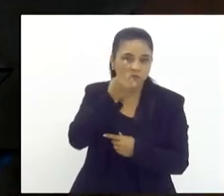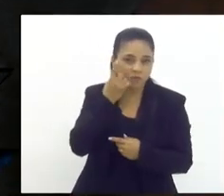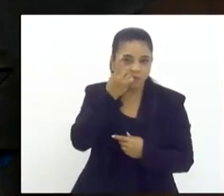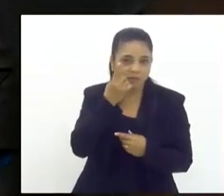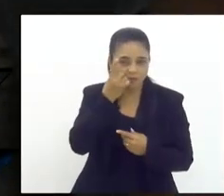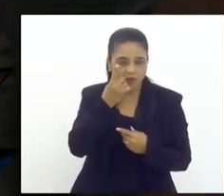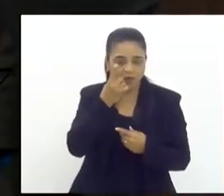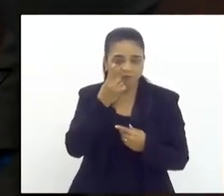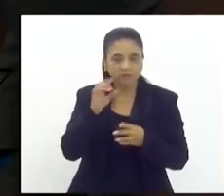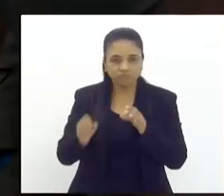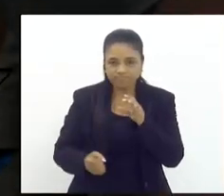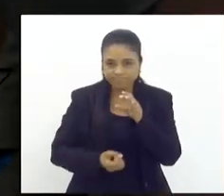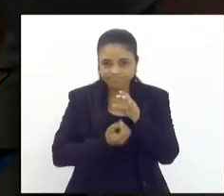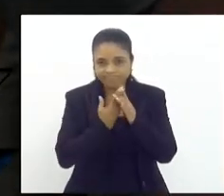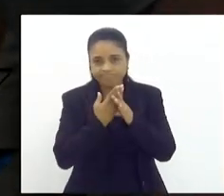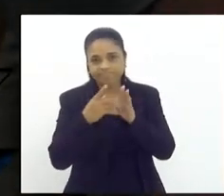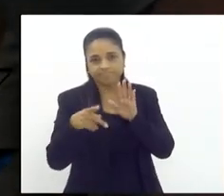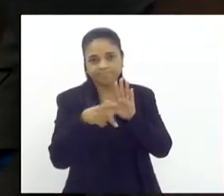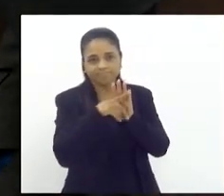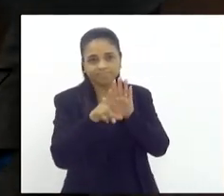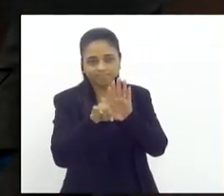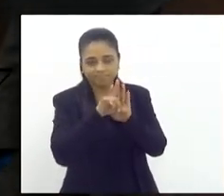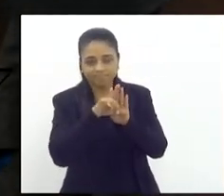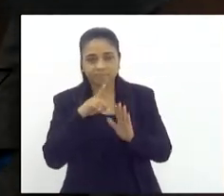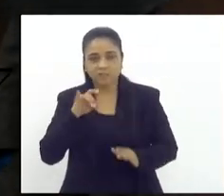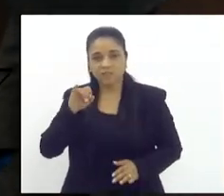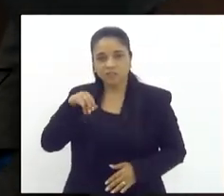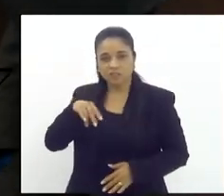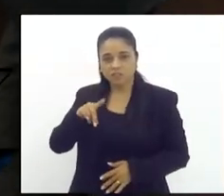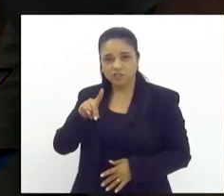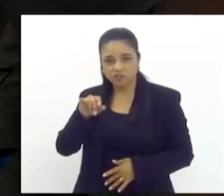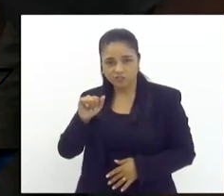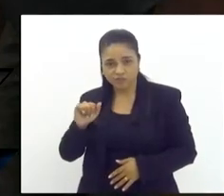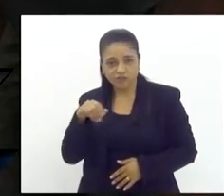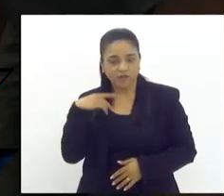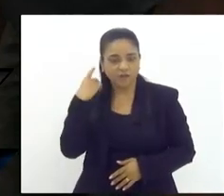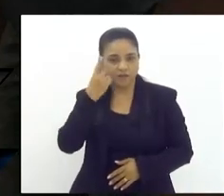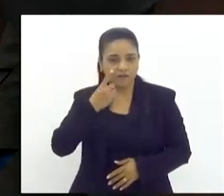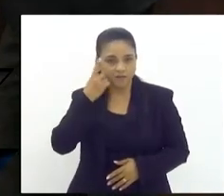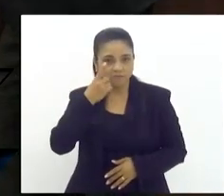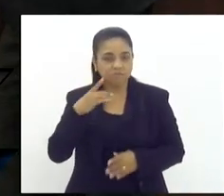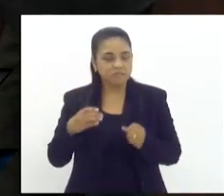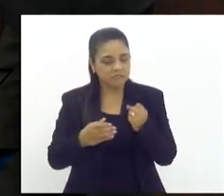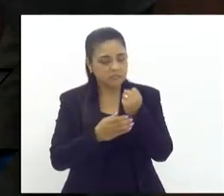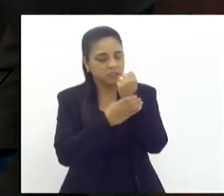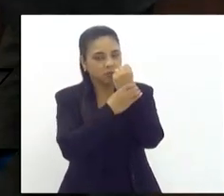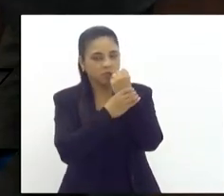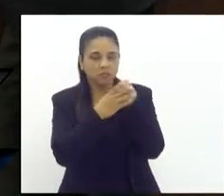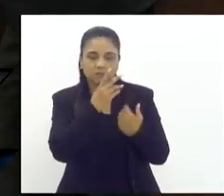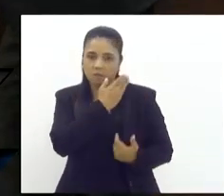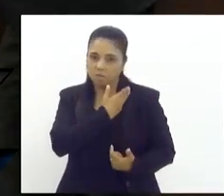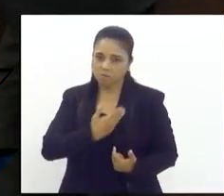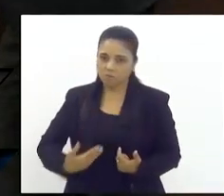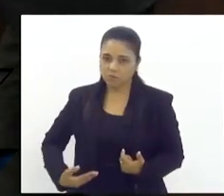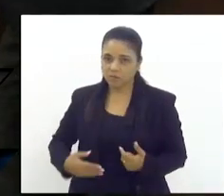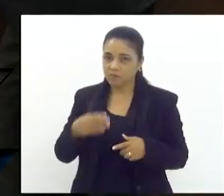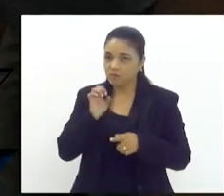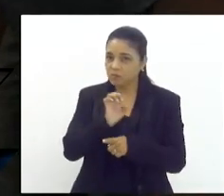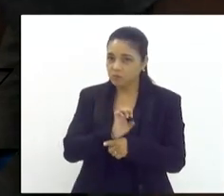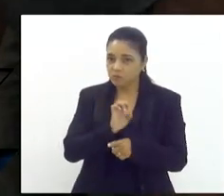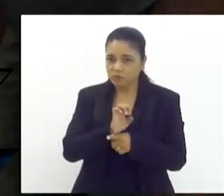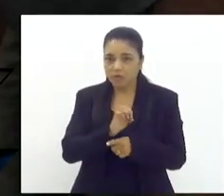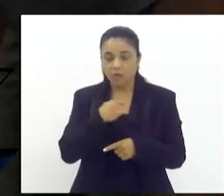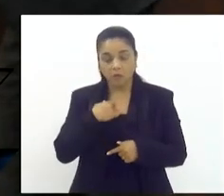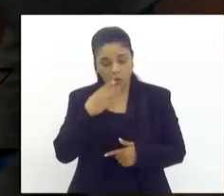autor autor em jamelão com autores desse projeto de muito importante para segurança pública do nosso Estado eu como